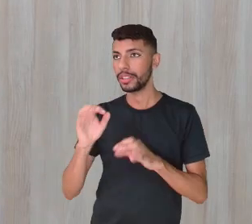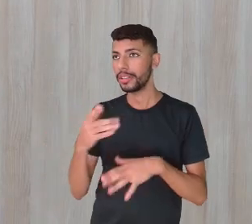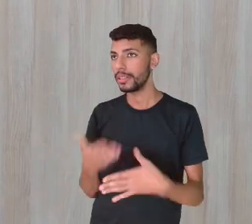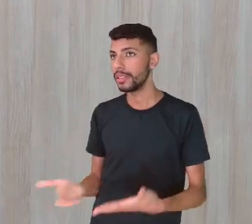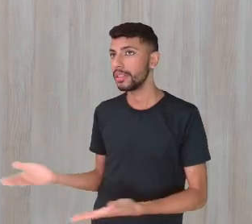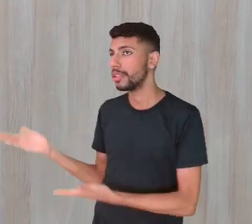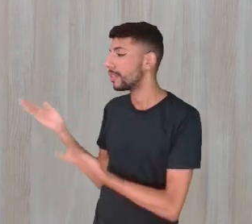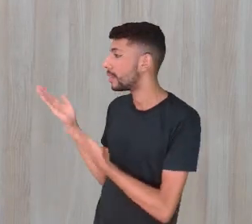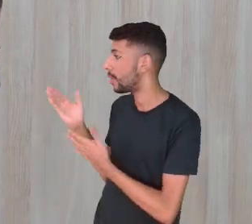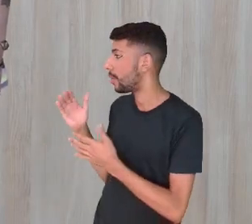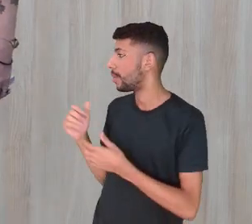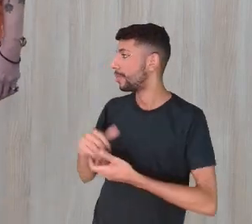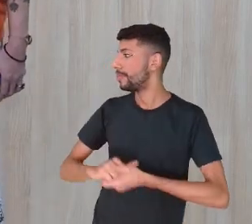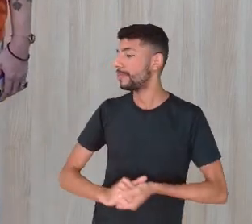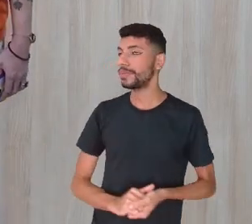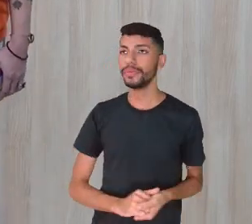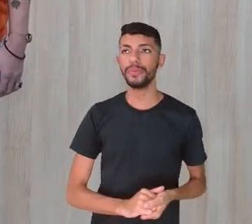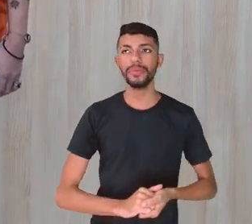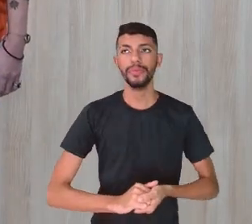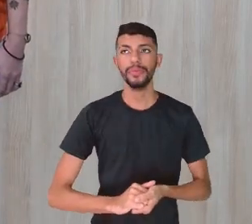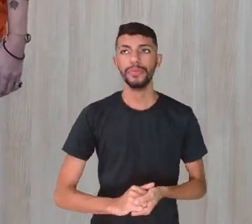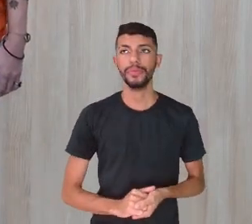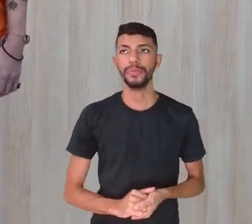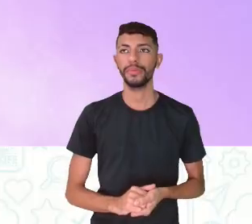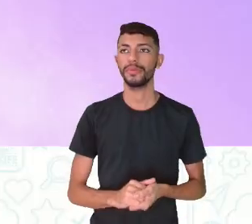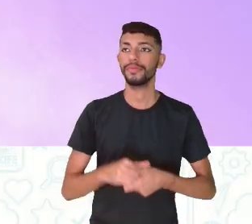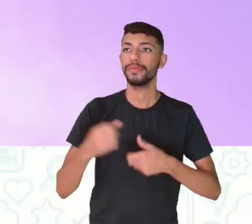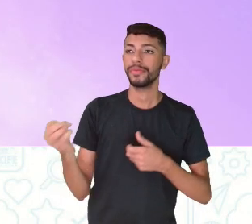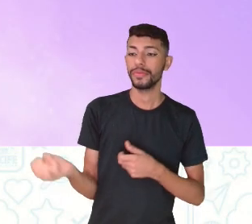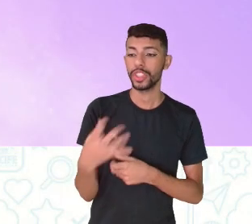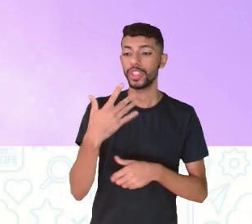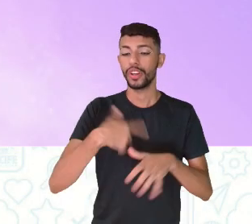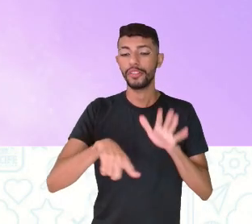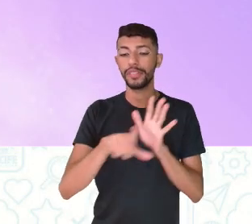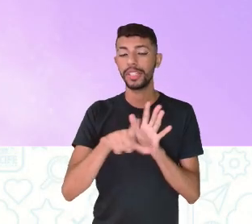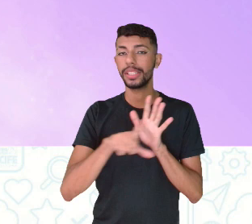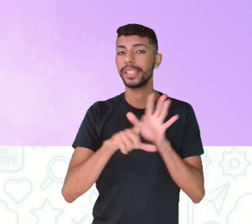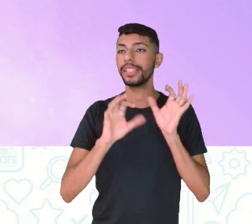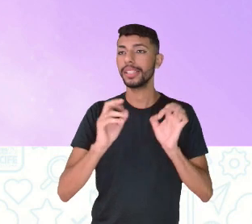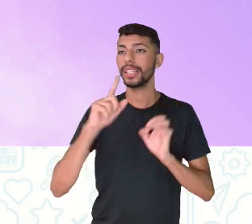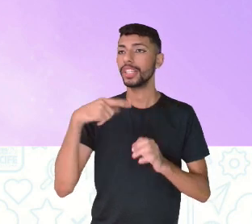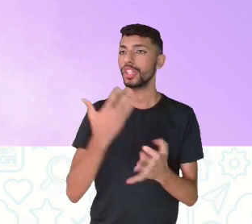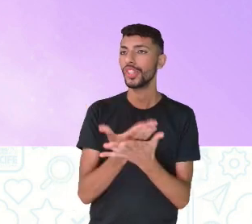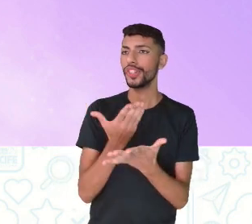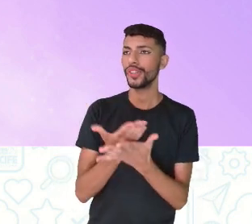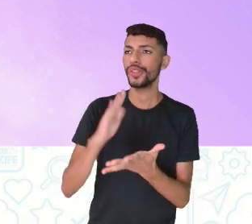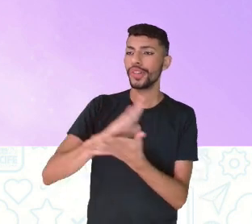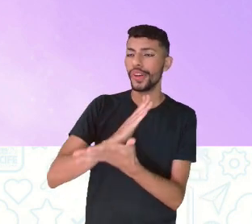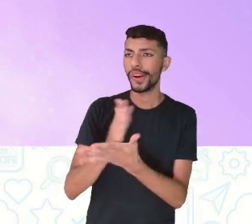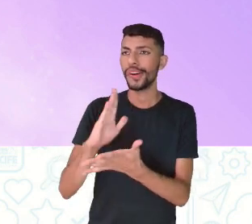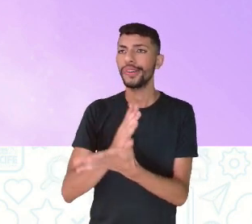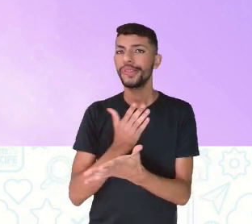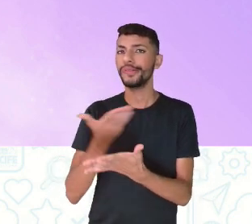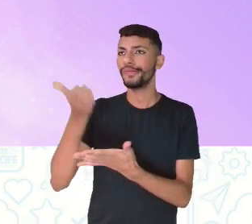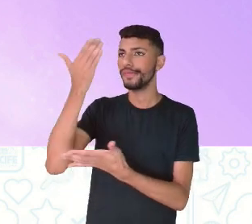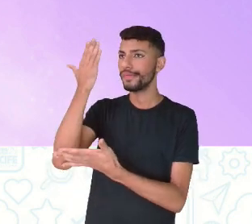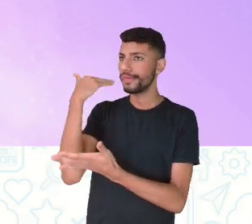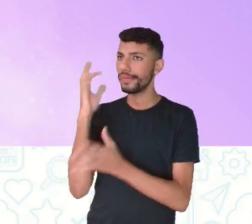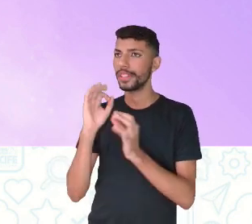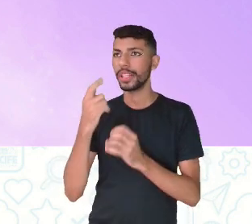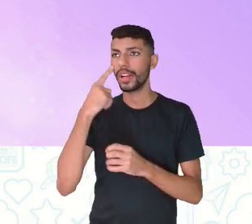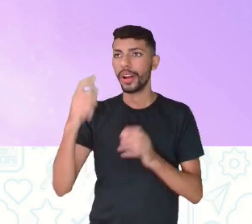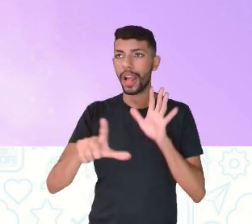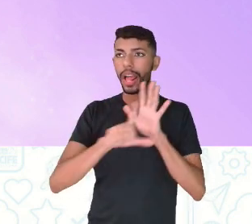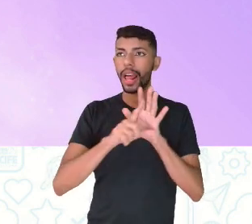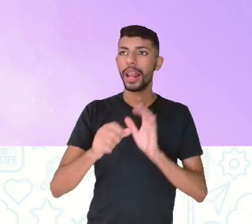olha, passei demais. E aí, as novas leis, né, que a gente chegou a ver algumas na aula anterior, né? A Lei